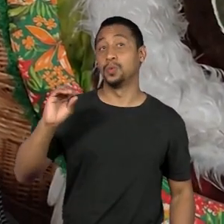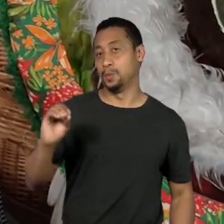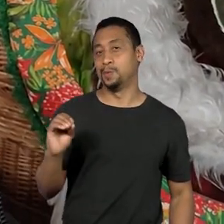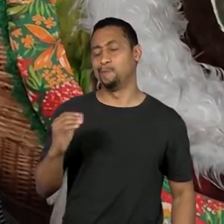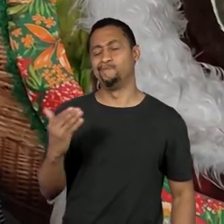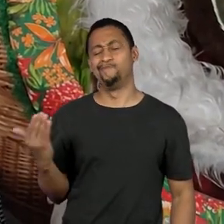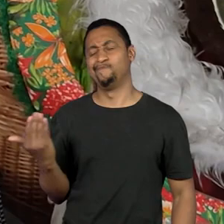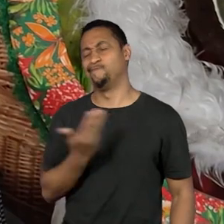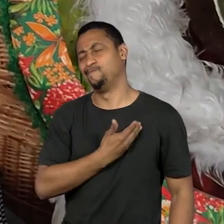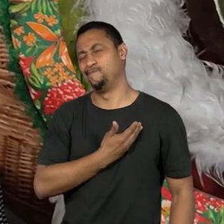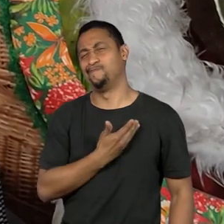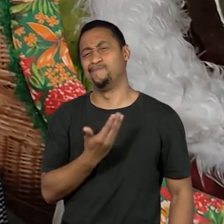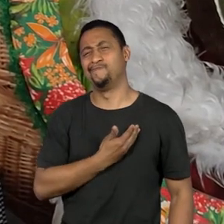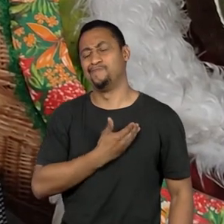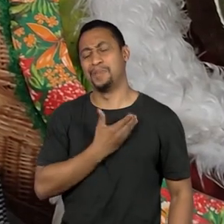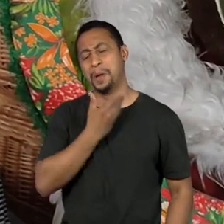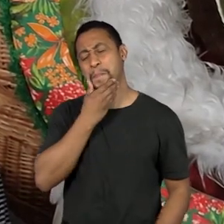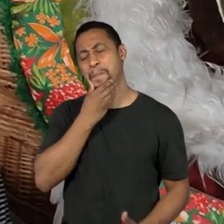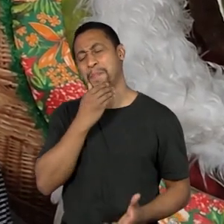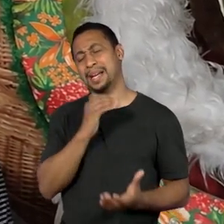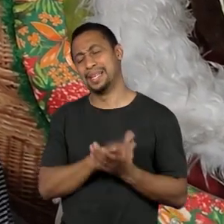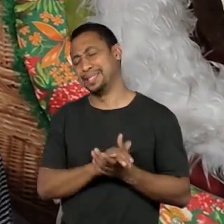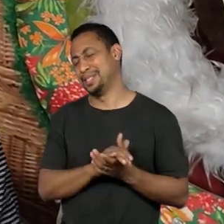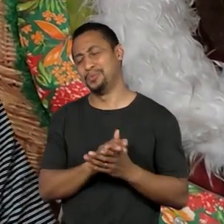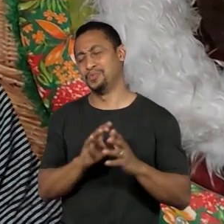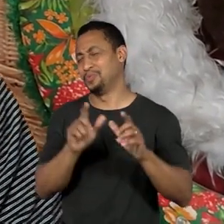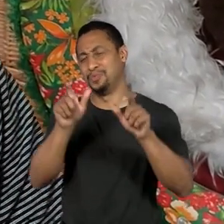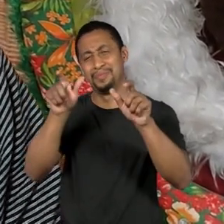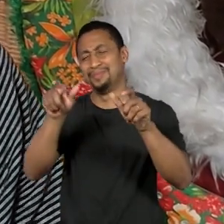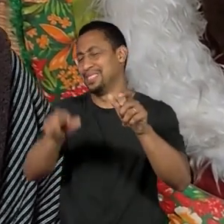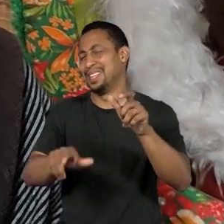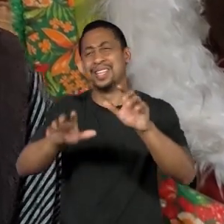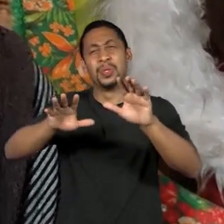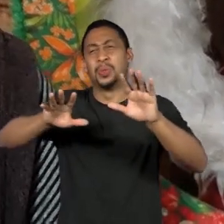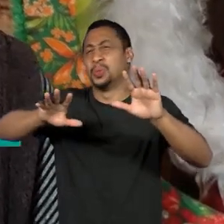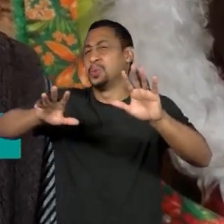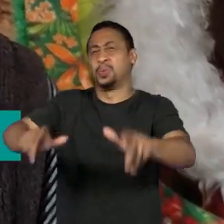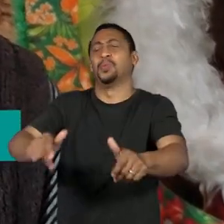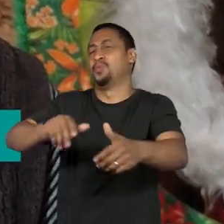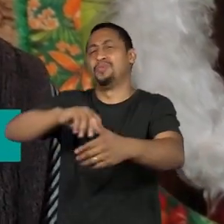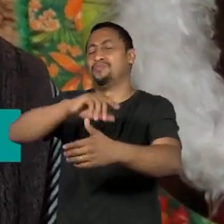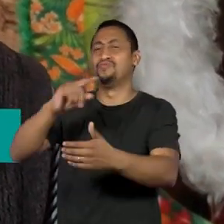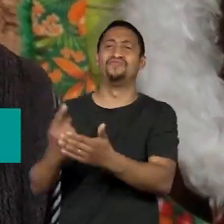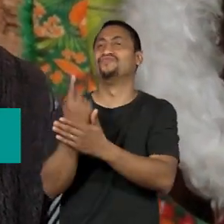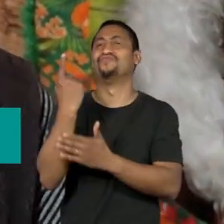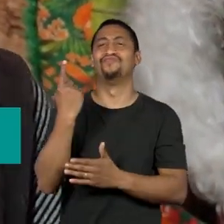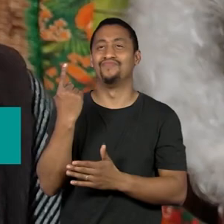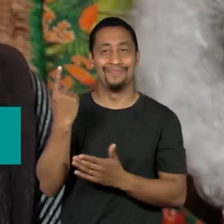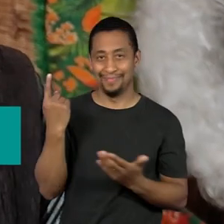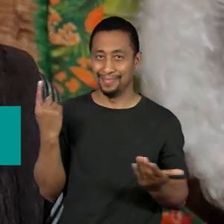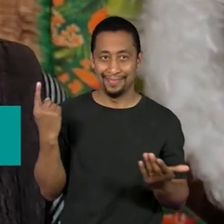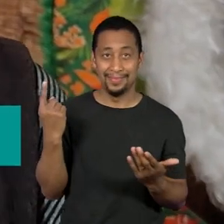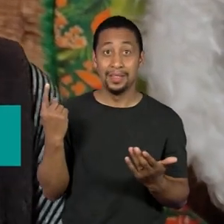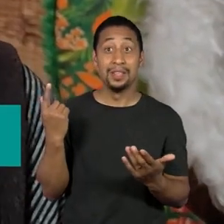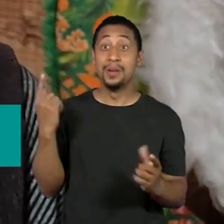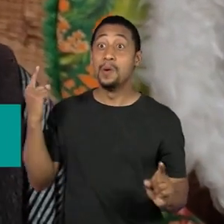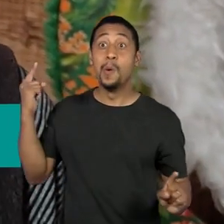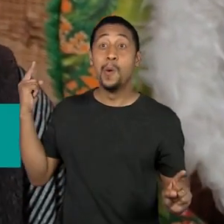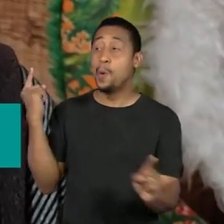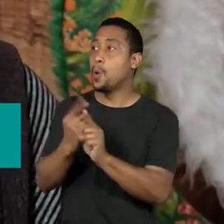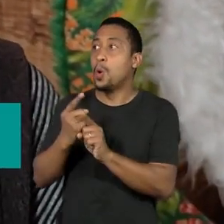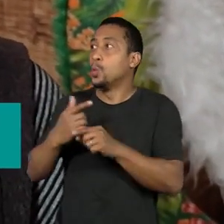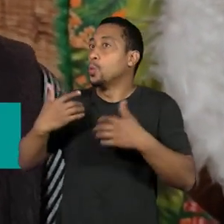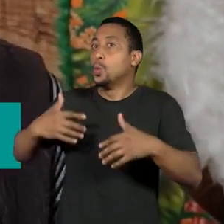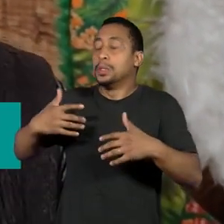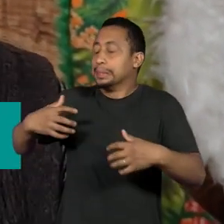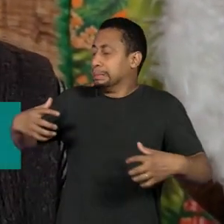Companheiro, amigo, marido, sei lá mais do que tudo, a gente é uma coisa só. Que encontro fatal foi esse nosso, né?